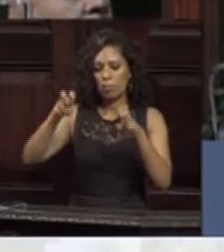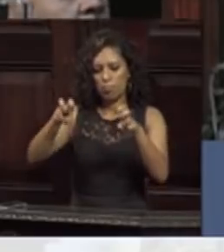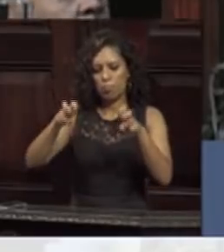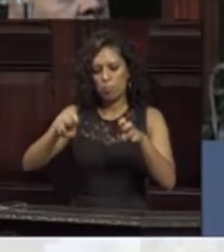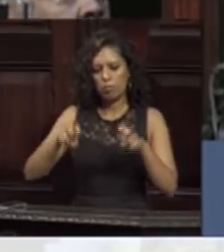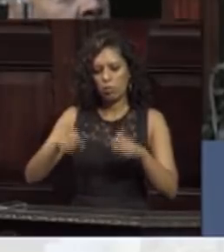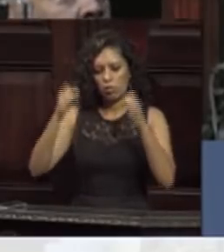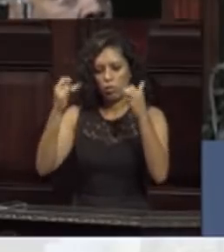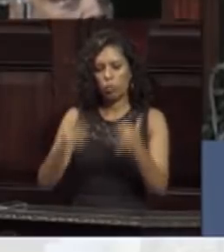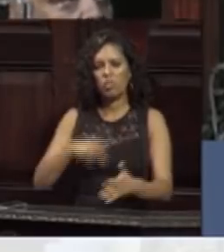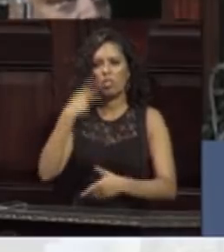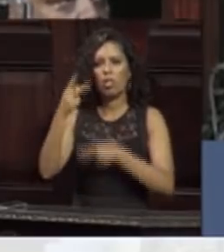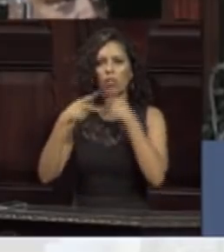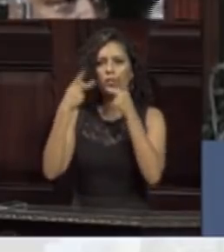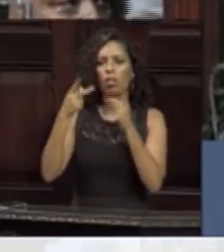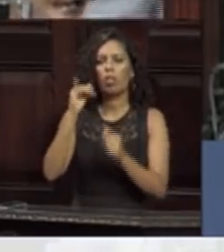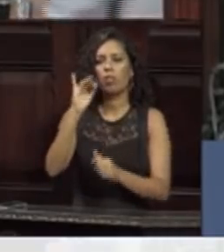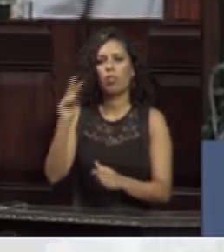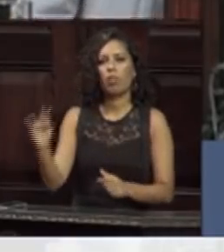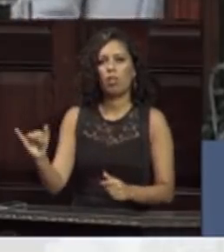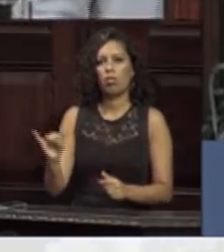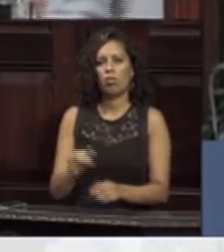sessão.